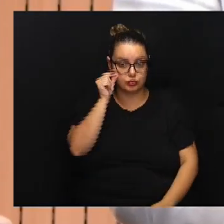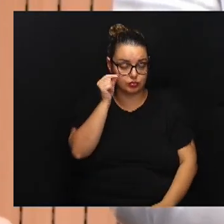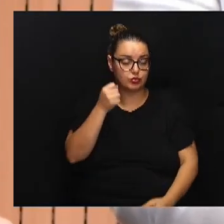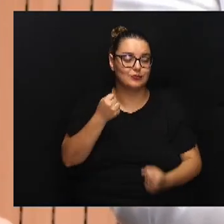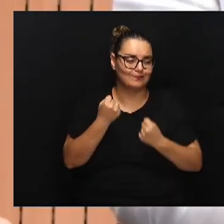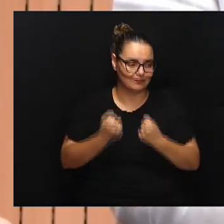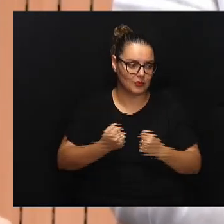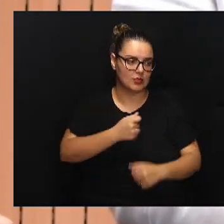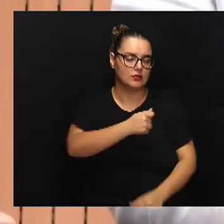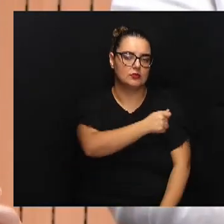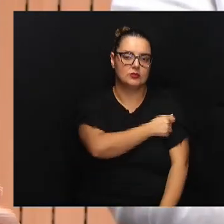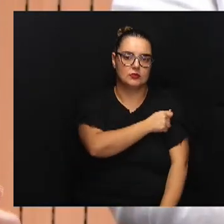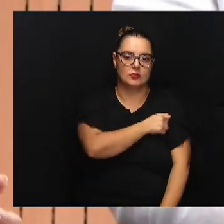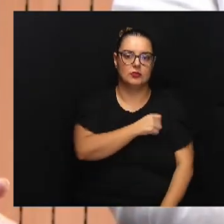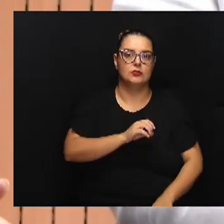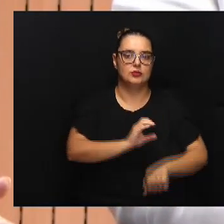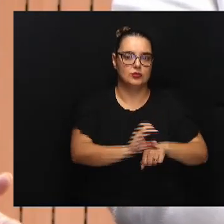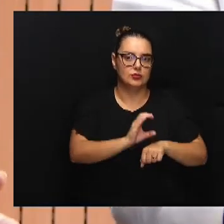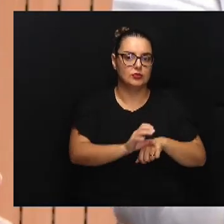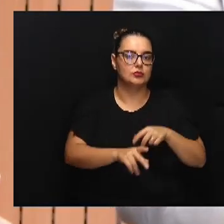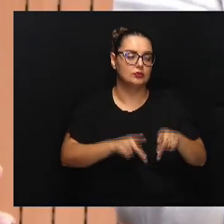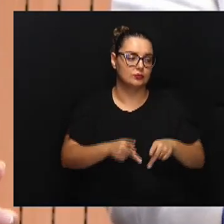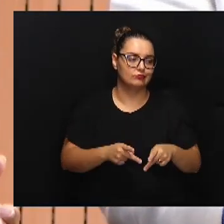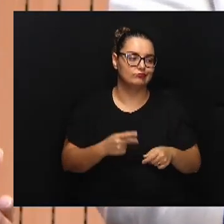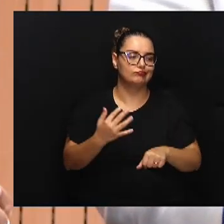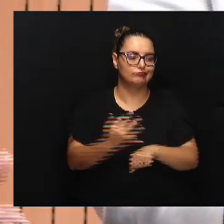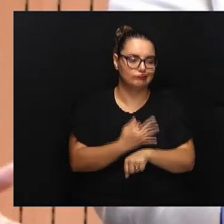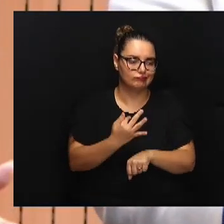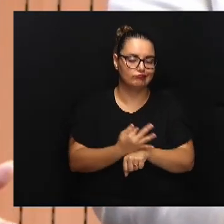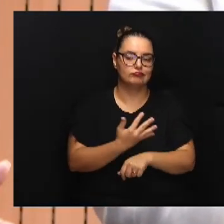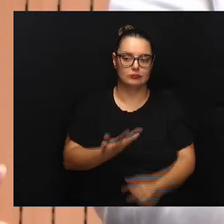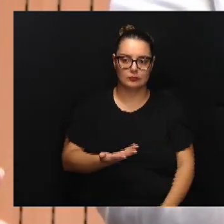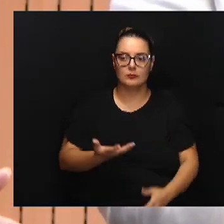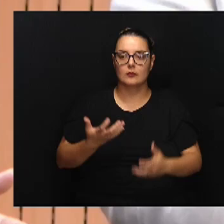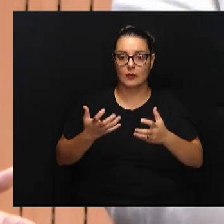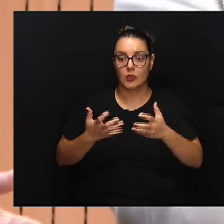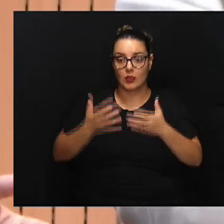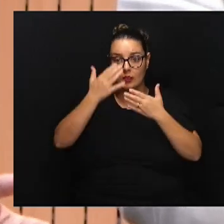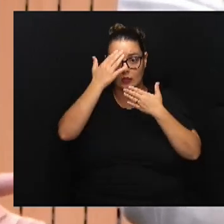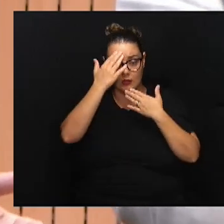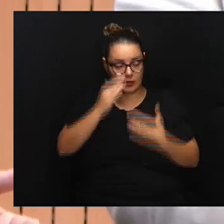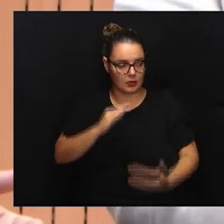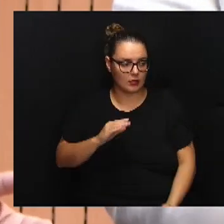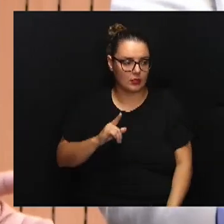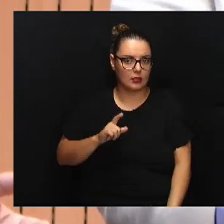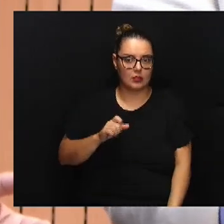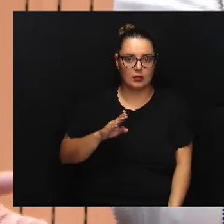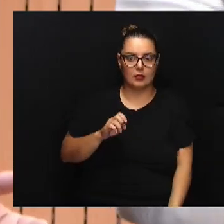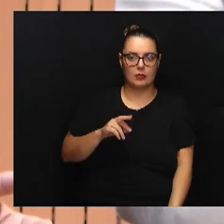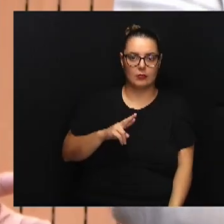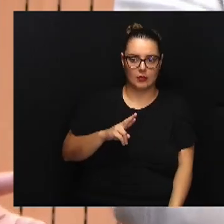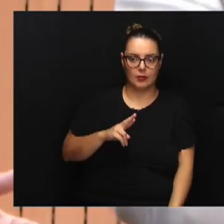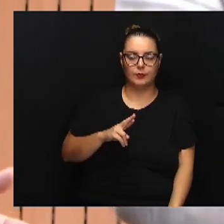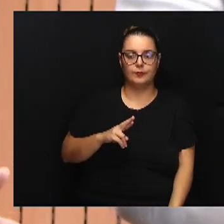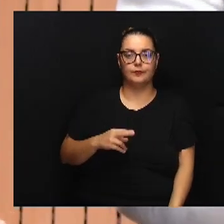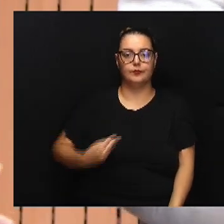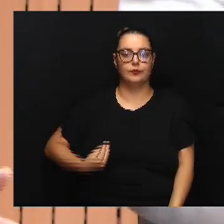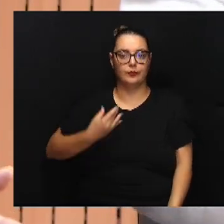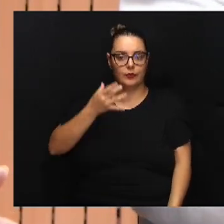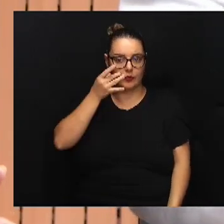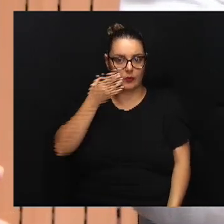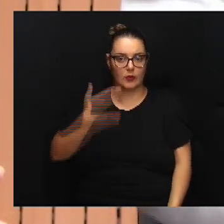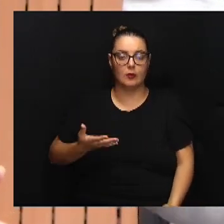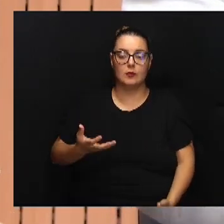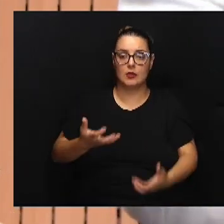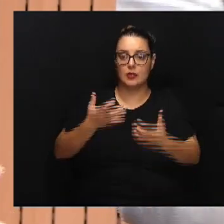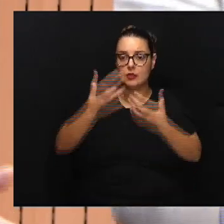dos cursinhos populares têm que suportar. Então, eu quero agradecer, Kleber, a sua disponibilidade de estar aqui, mas eu também